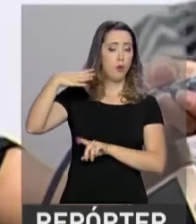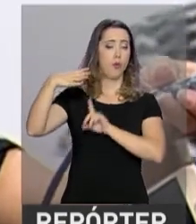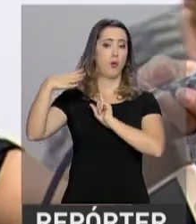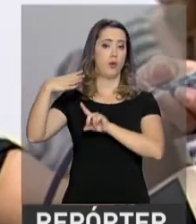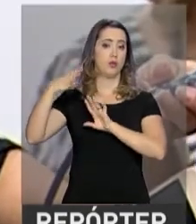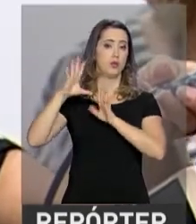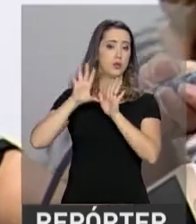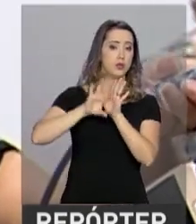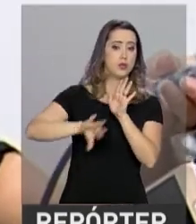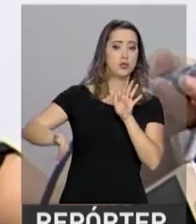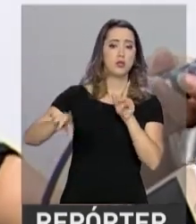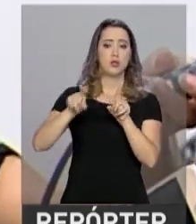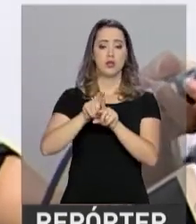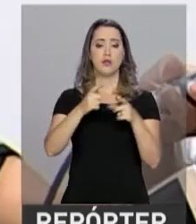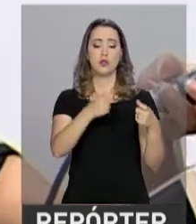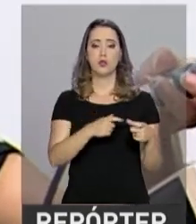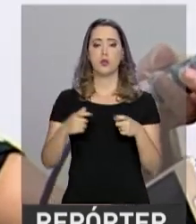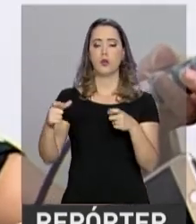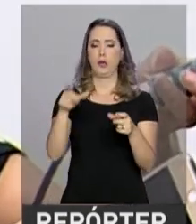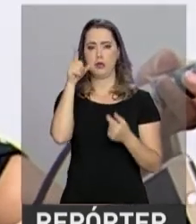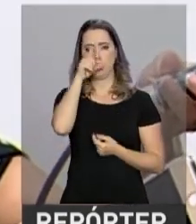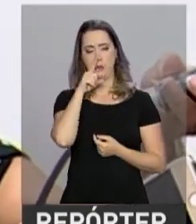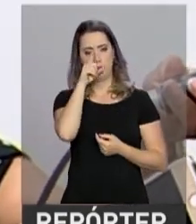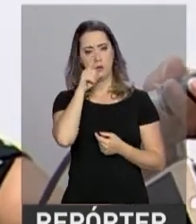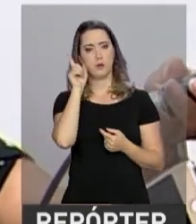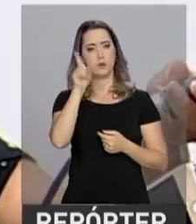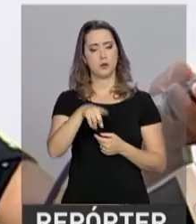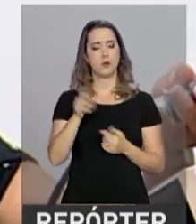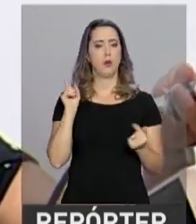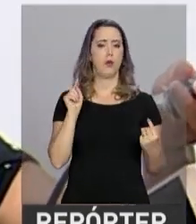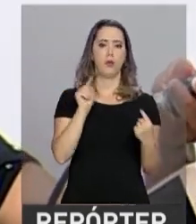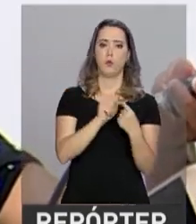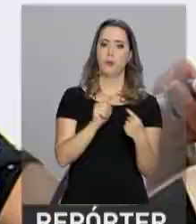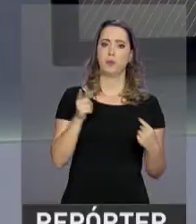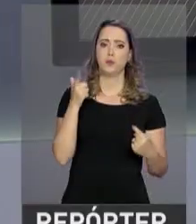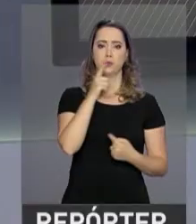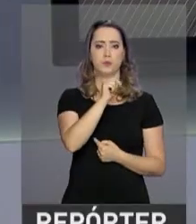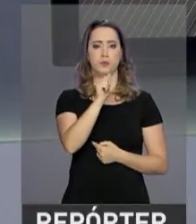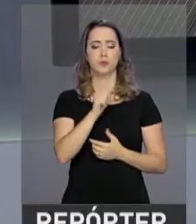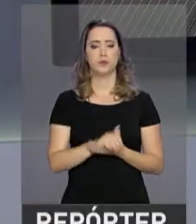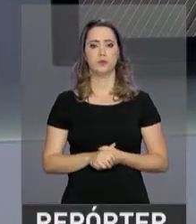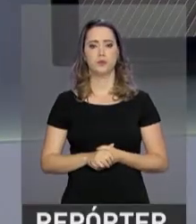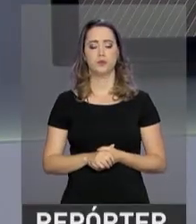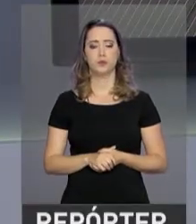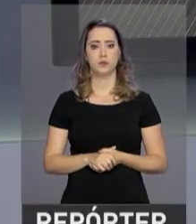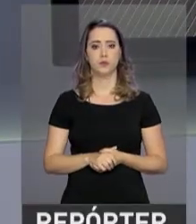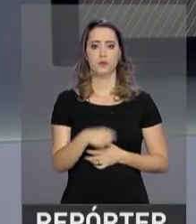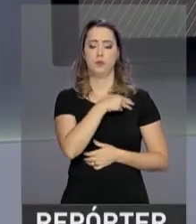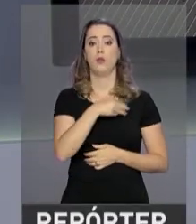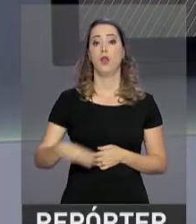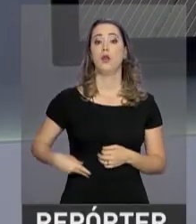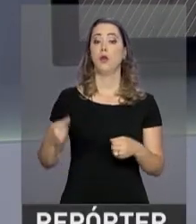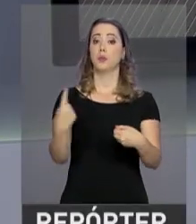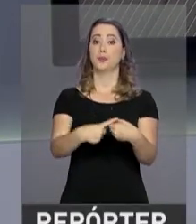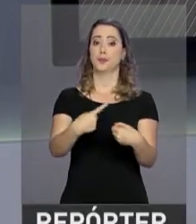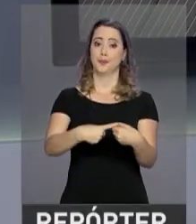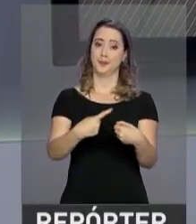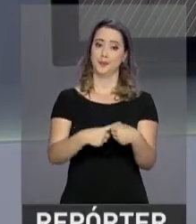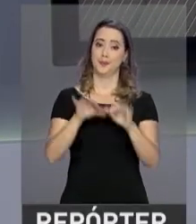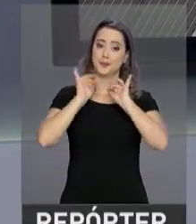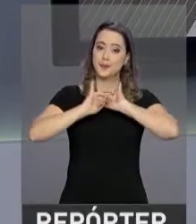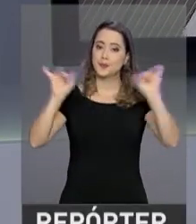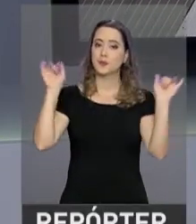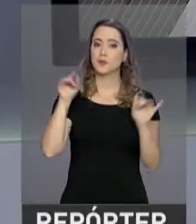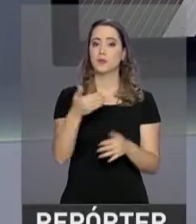retirada a eliminação dos pontos que o objetivo que tem sito alcançado com o resultado o ministro das cidades alexandre baldy